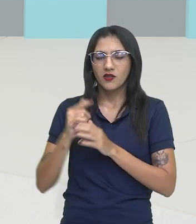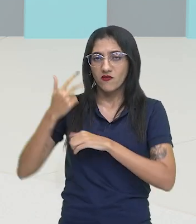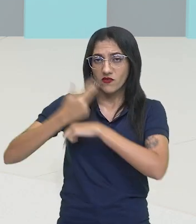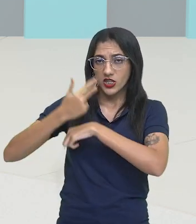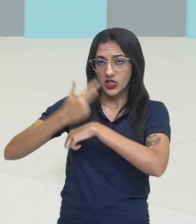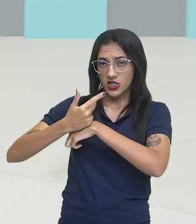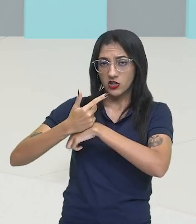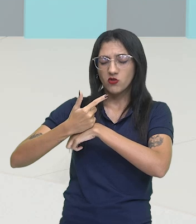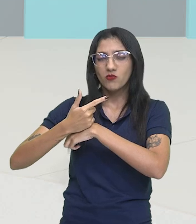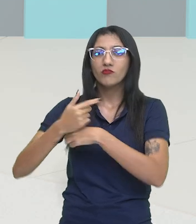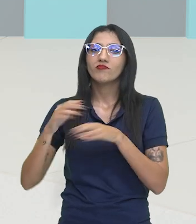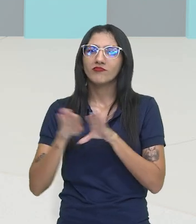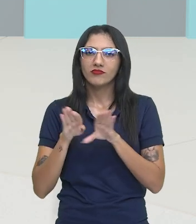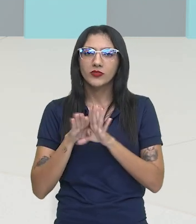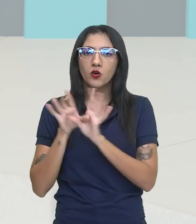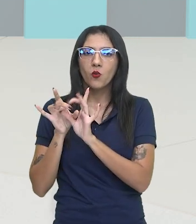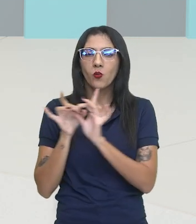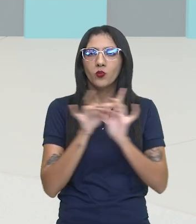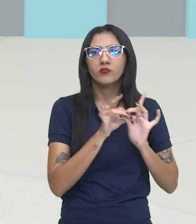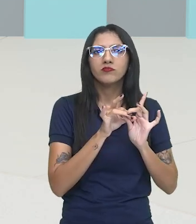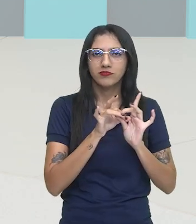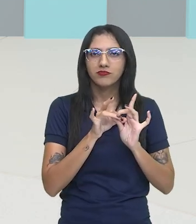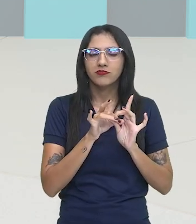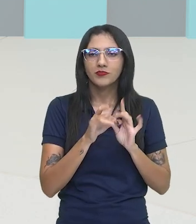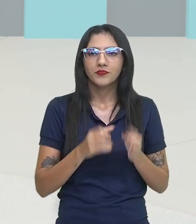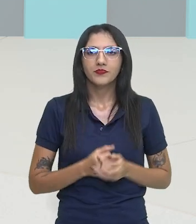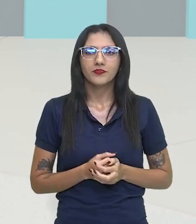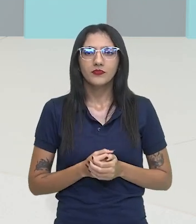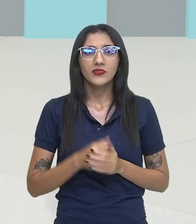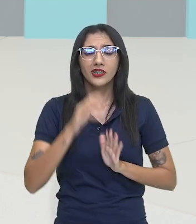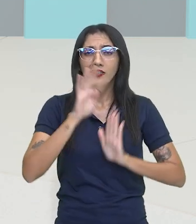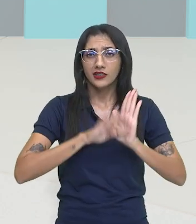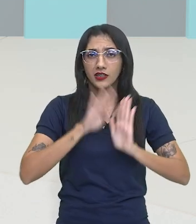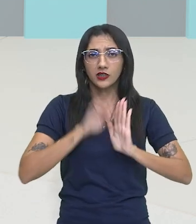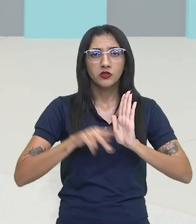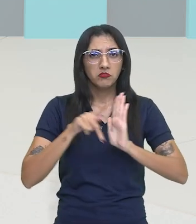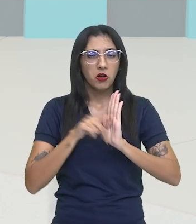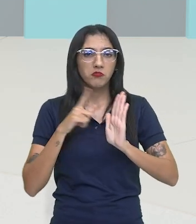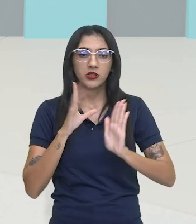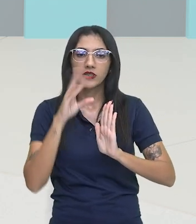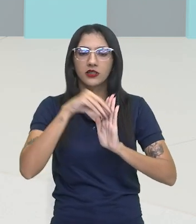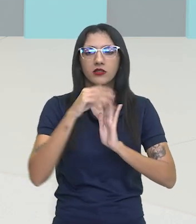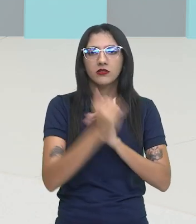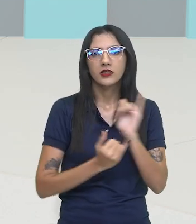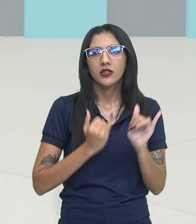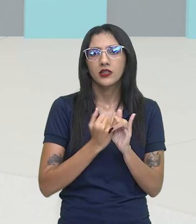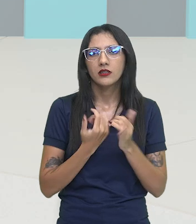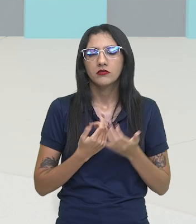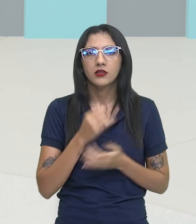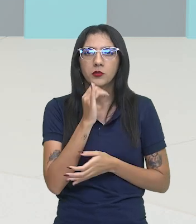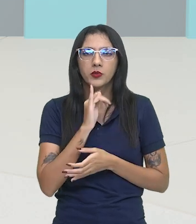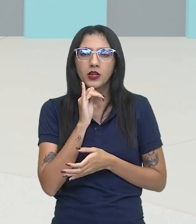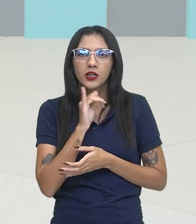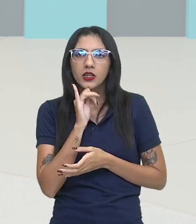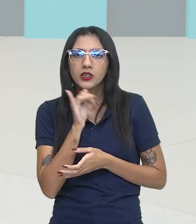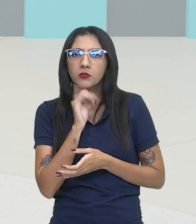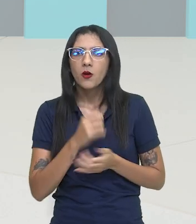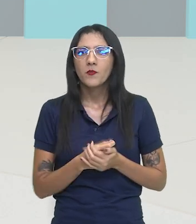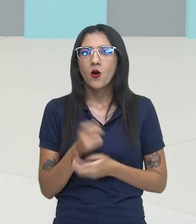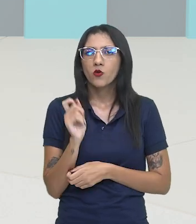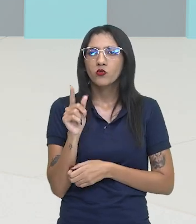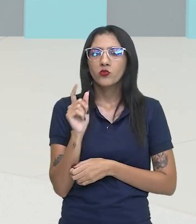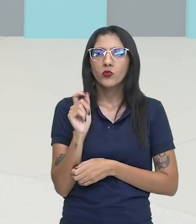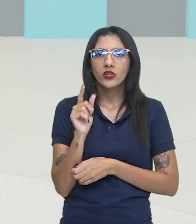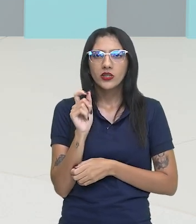gêneros digitais. Os gêneros digitais são o quê? São esses textos que circulam na internet. O Twitter é um gênero digital, por